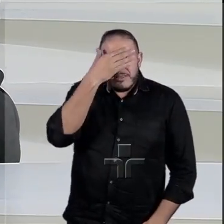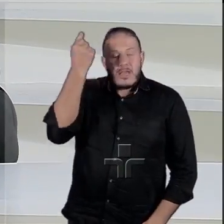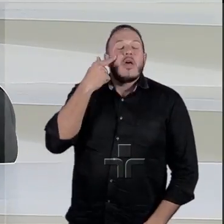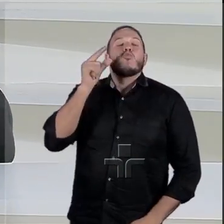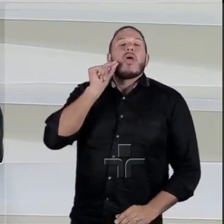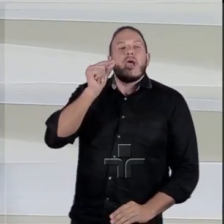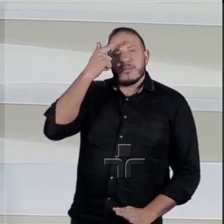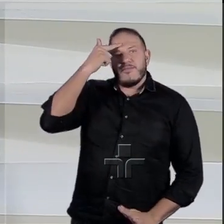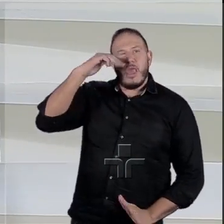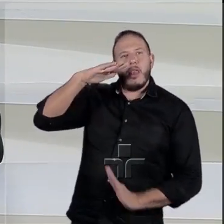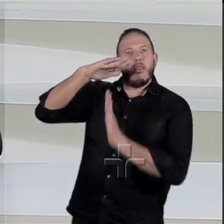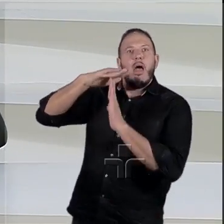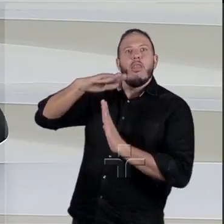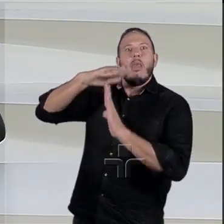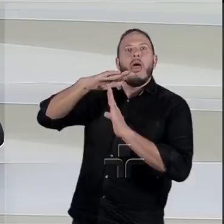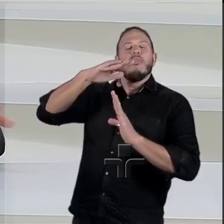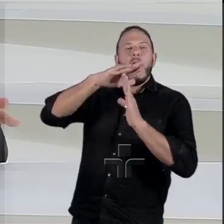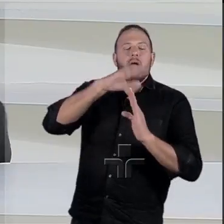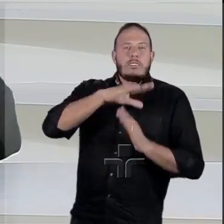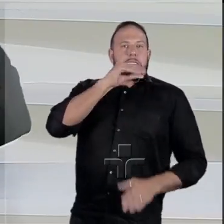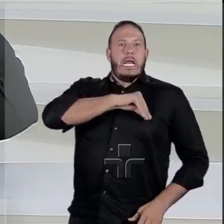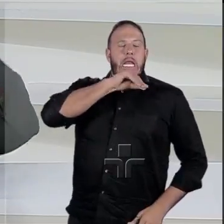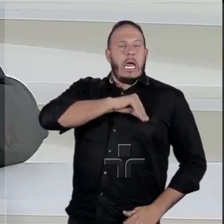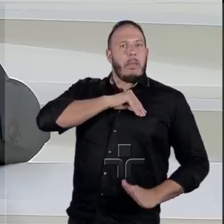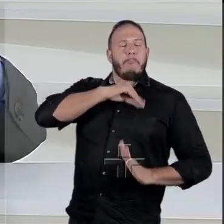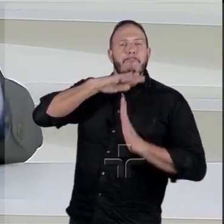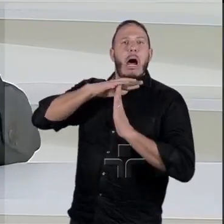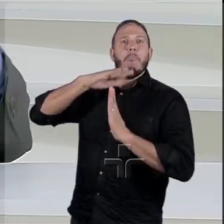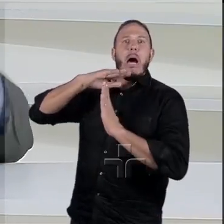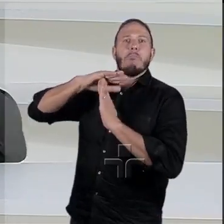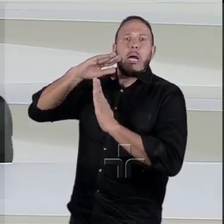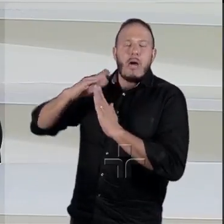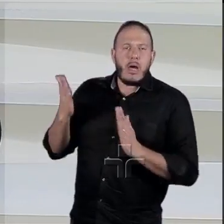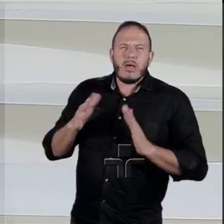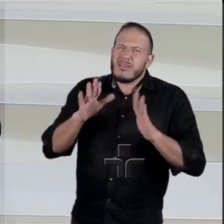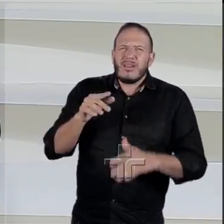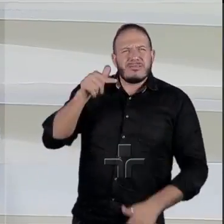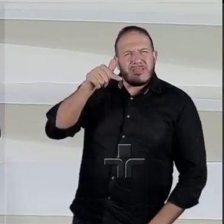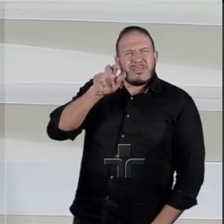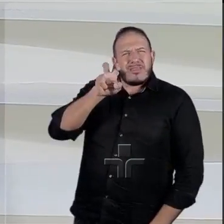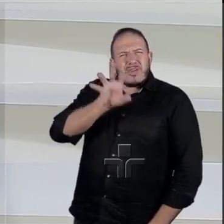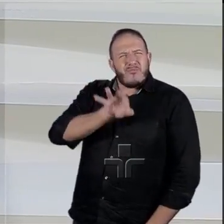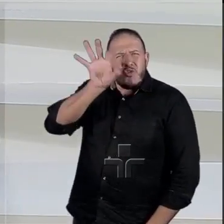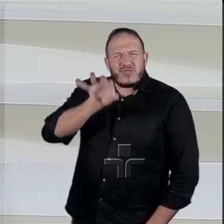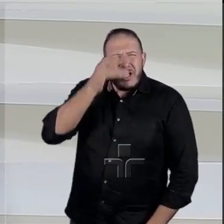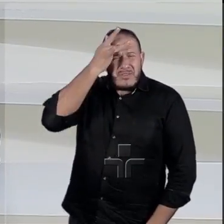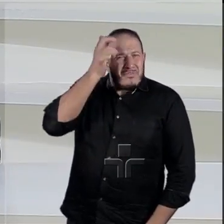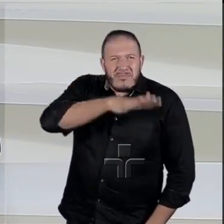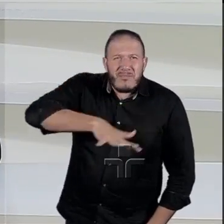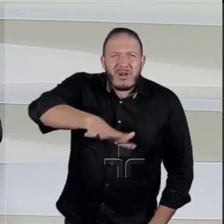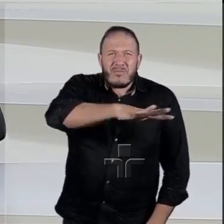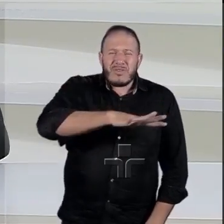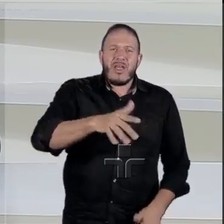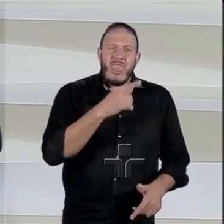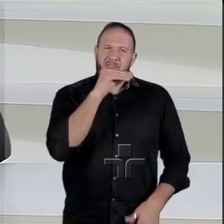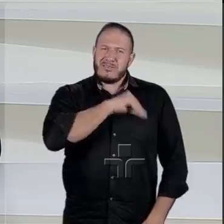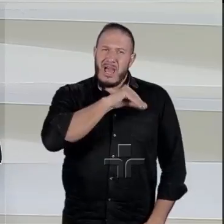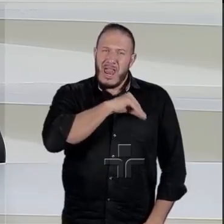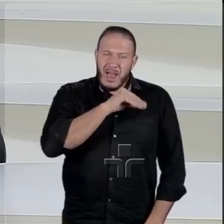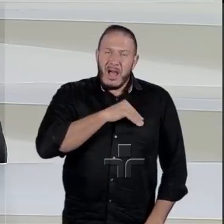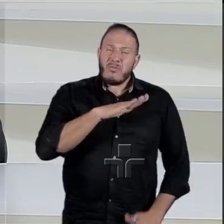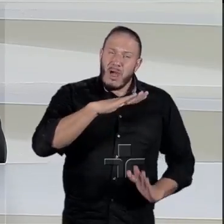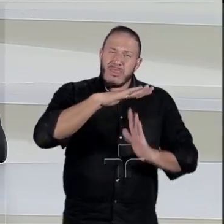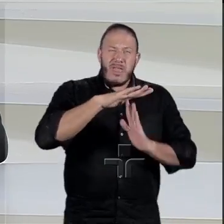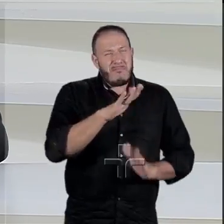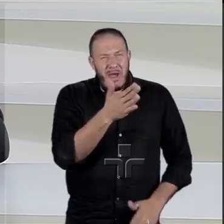tetos monumentais. Vamos ficar aqui, vão resolver o problema de 75% dos trabalhadores brasileiros, que ganham até